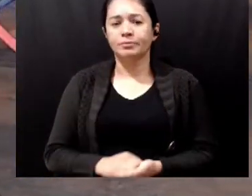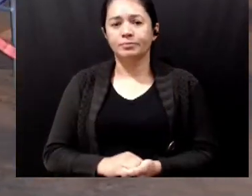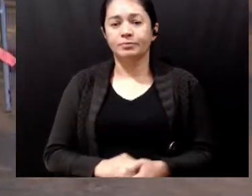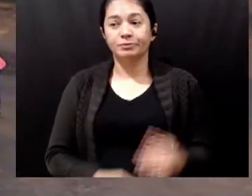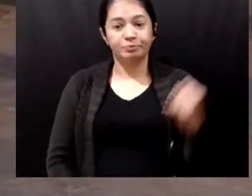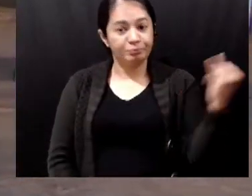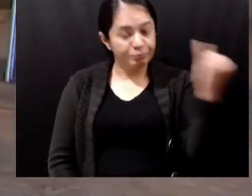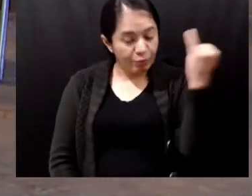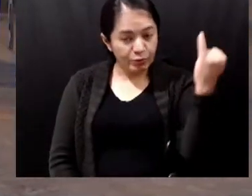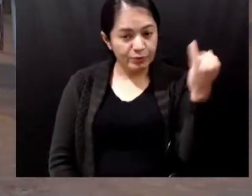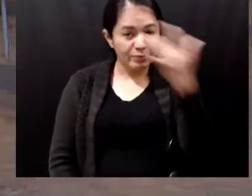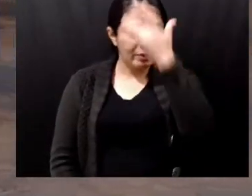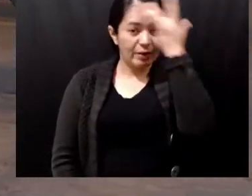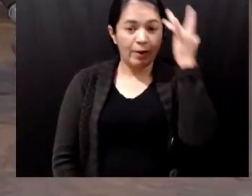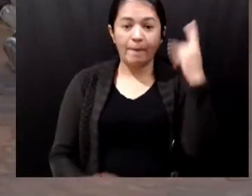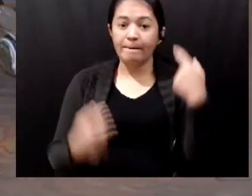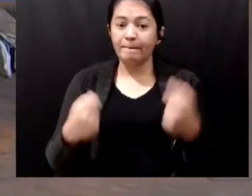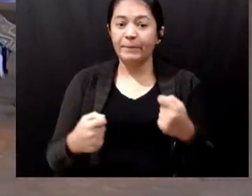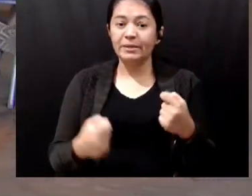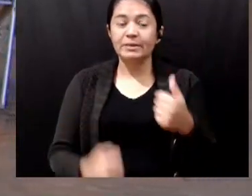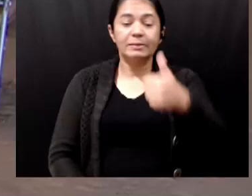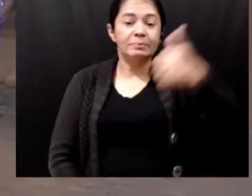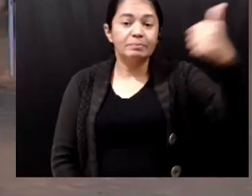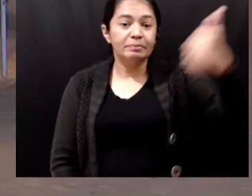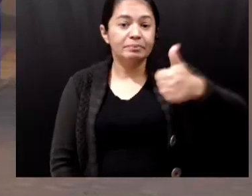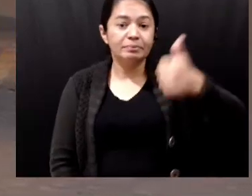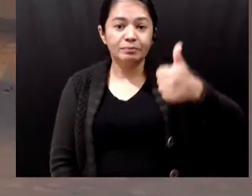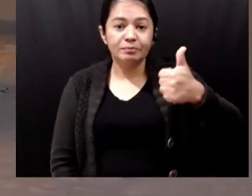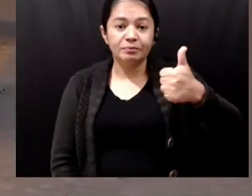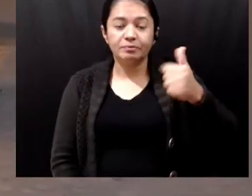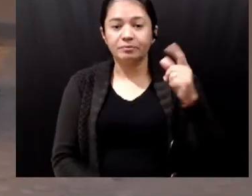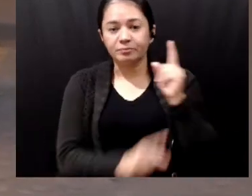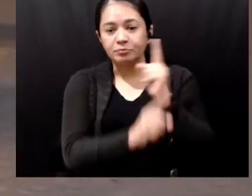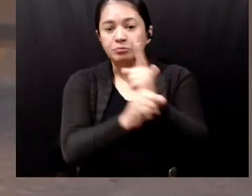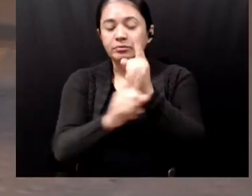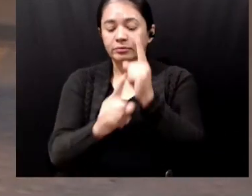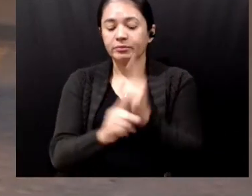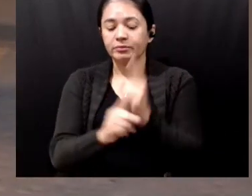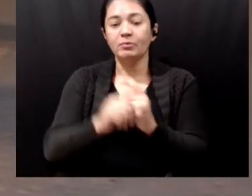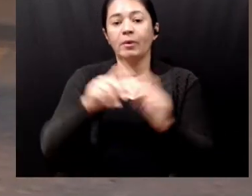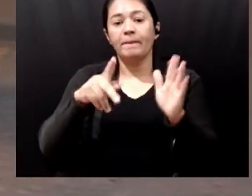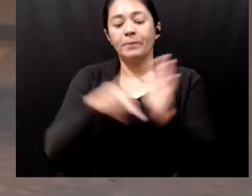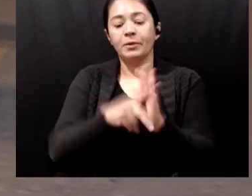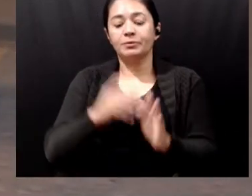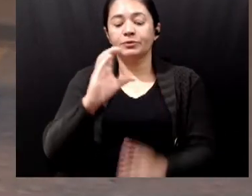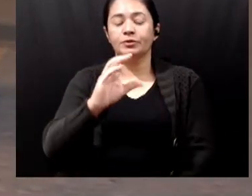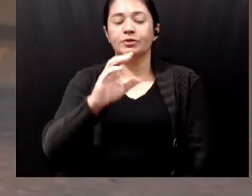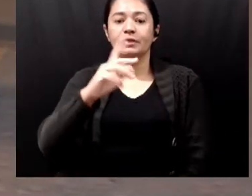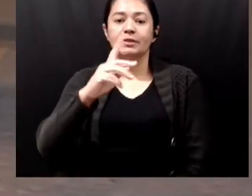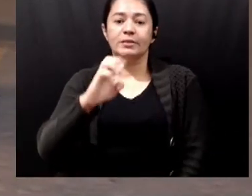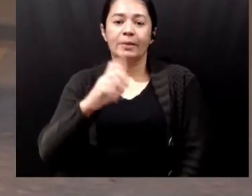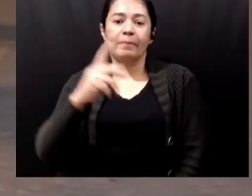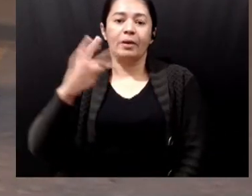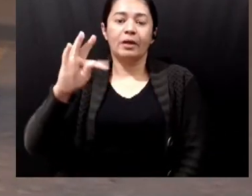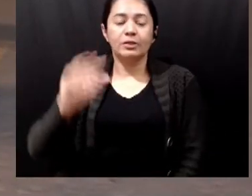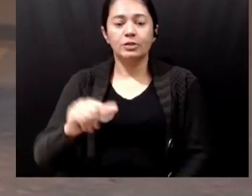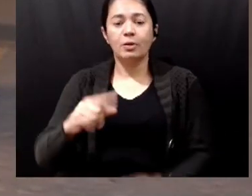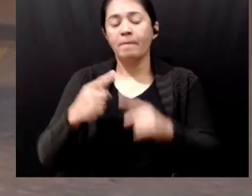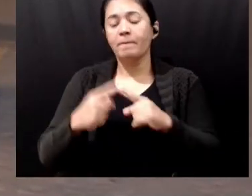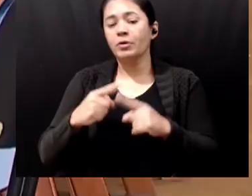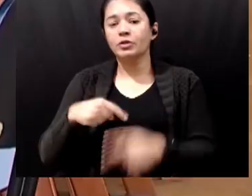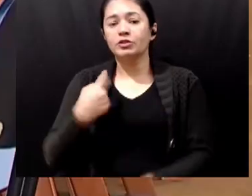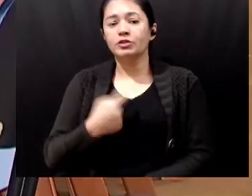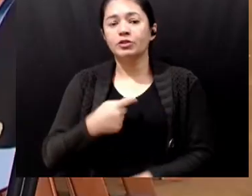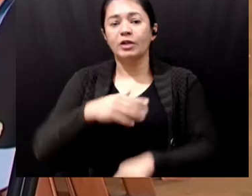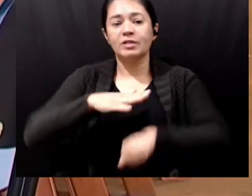precisa passar primeiro pelo atendimento do CEPAT, da Secretaria de Trabalho e Renda. Por quê? Porque a gente faz uma triagem e a gente